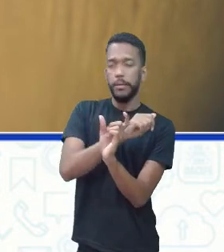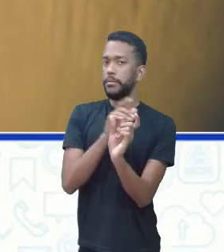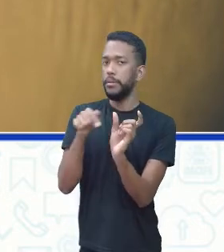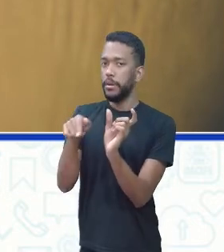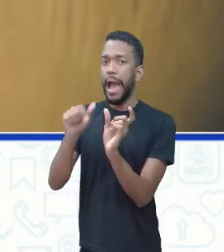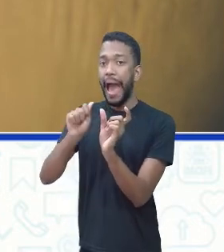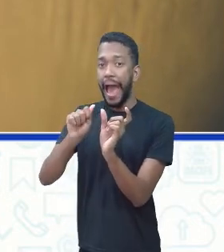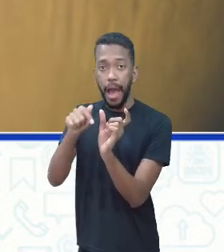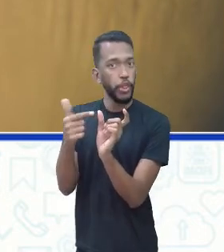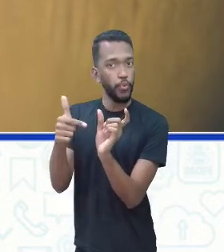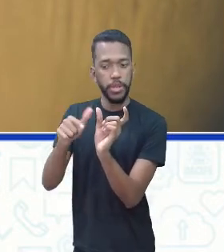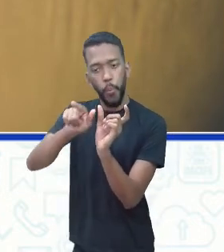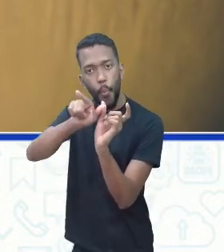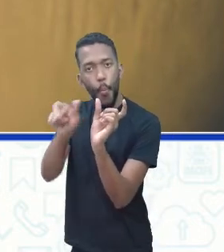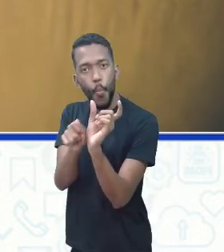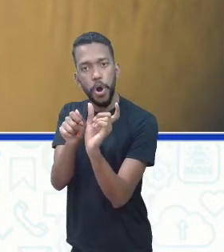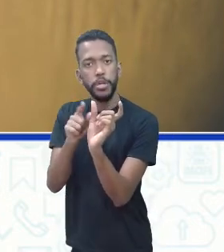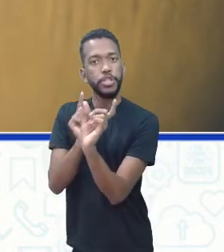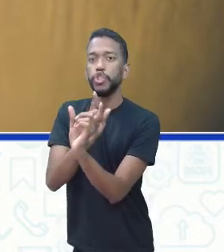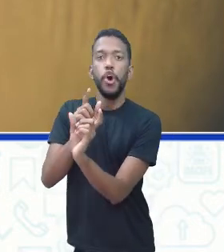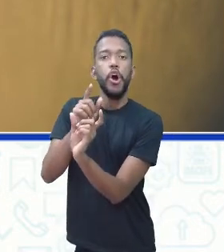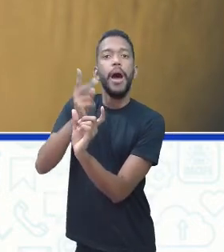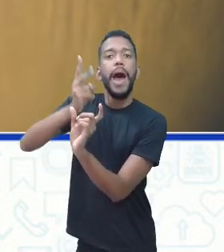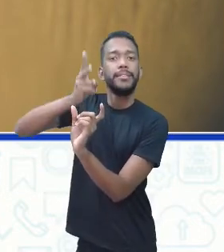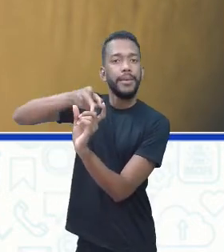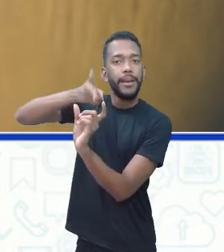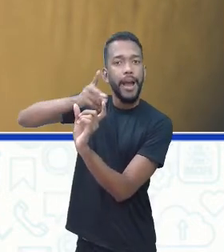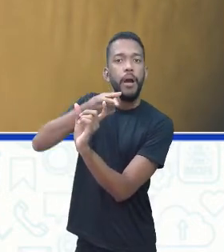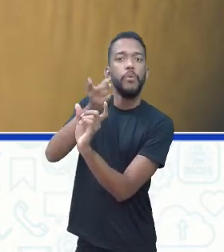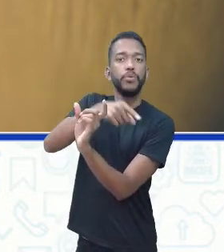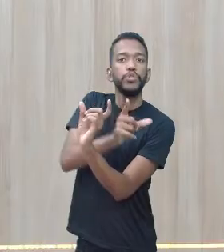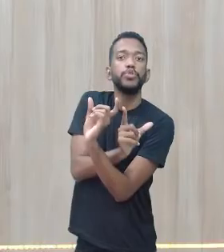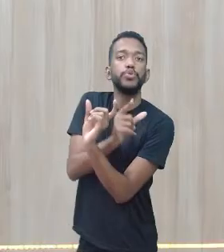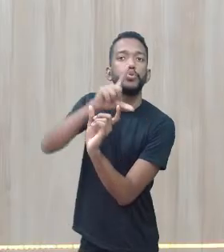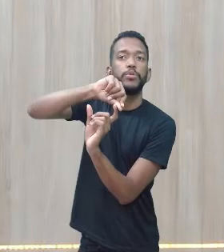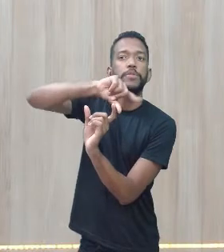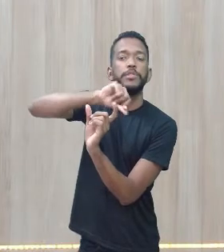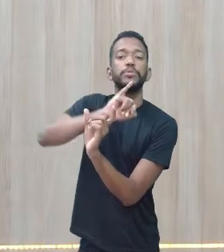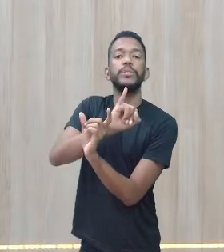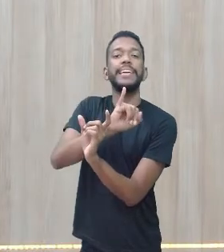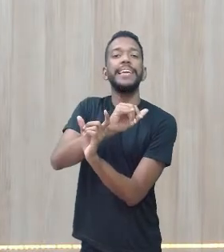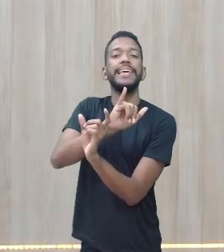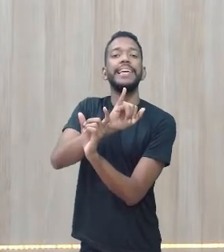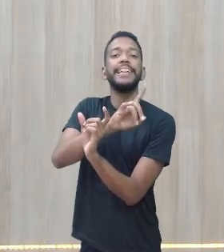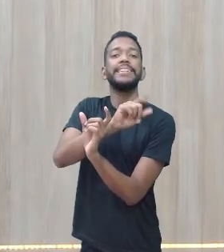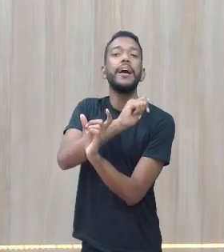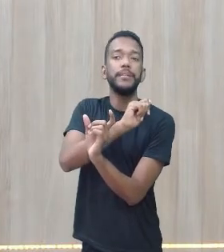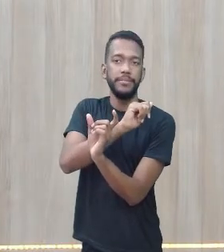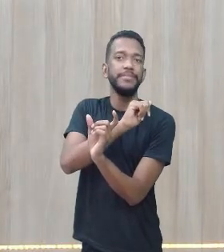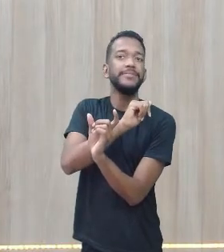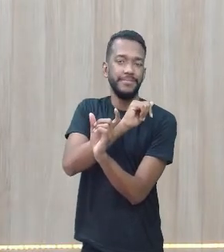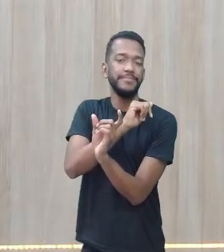nós temos apenas o radical e o sufixo ida, não é? Então, nós